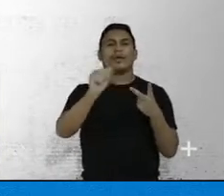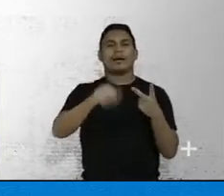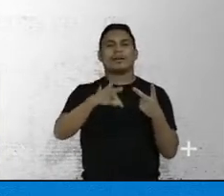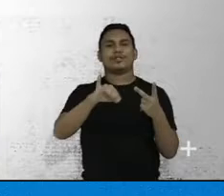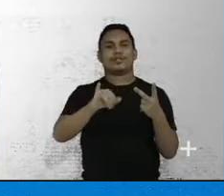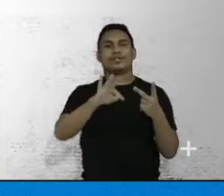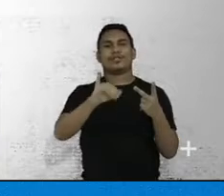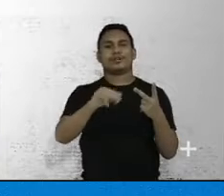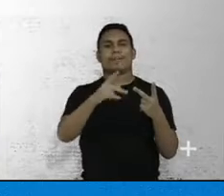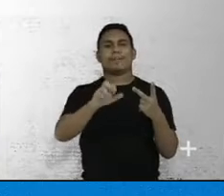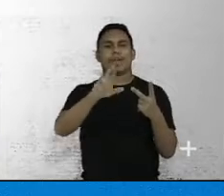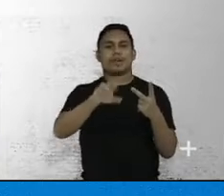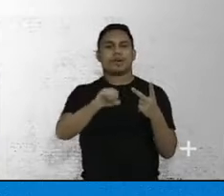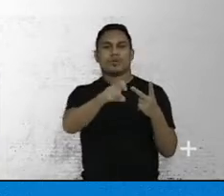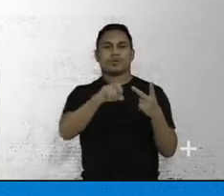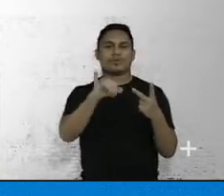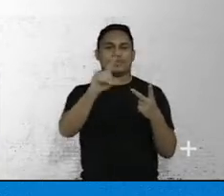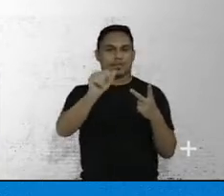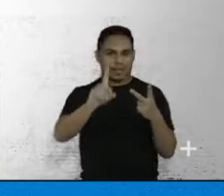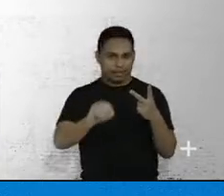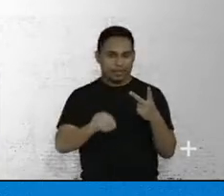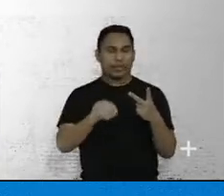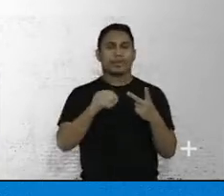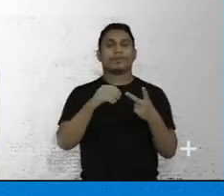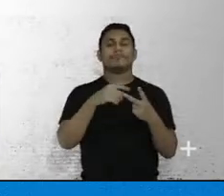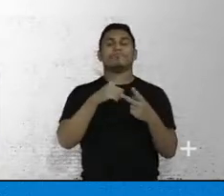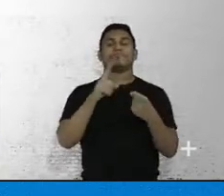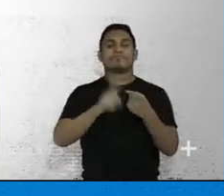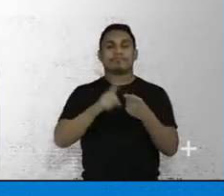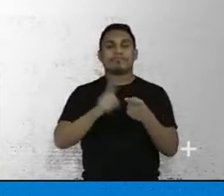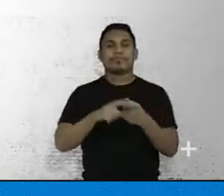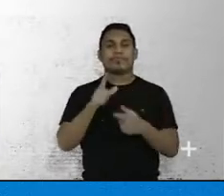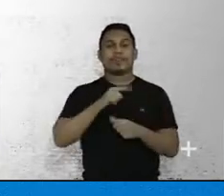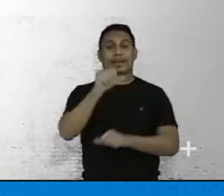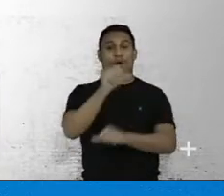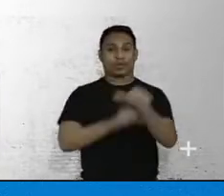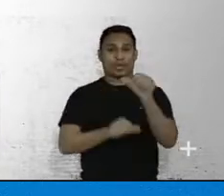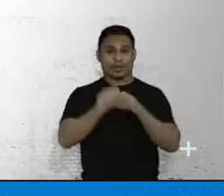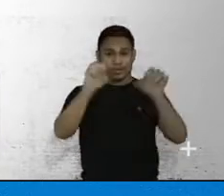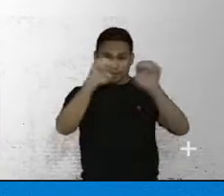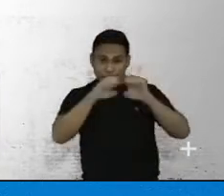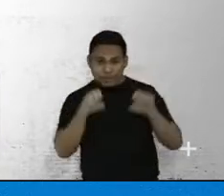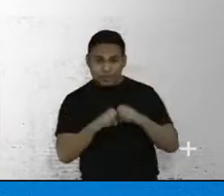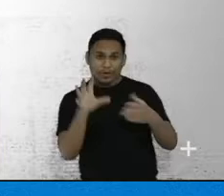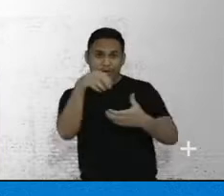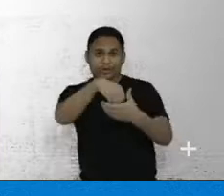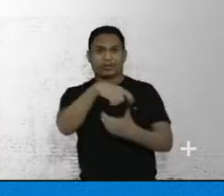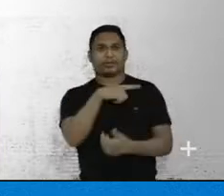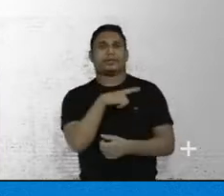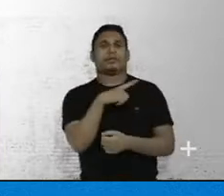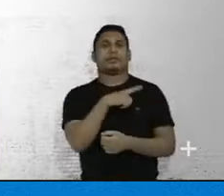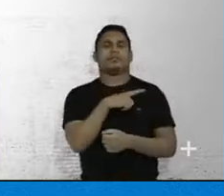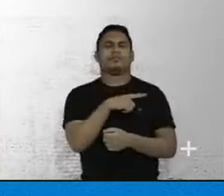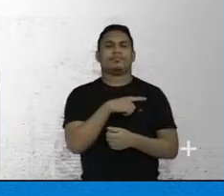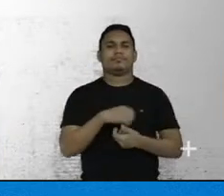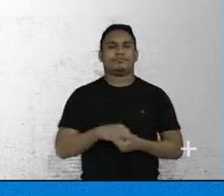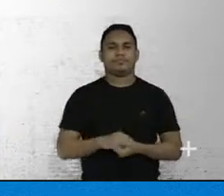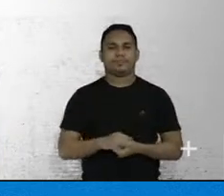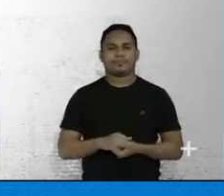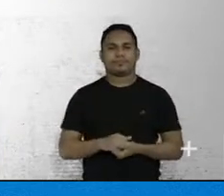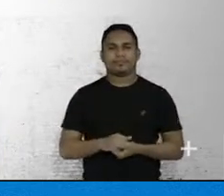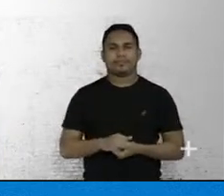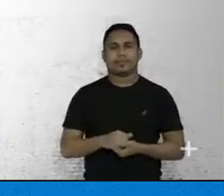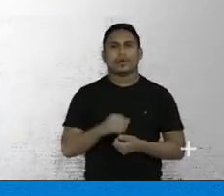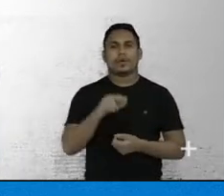no diagnóstico são as alterações estruturais, a alteração na glândula tireoide, tá? Alterações essas que a